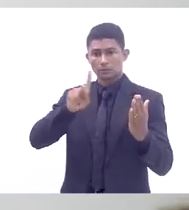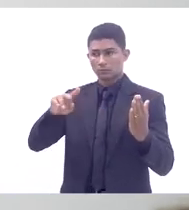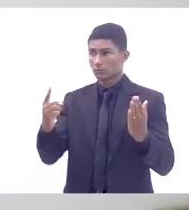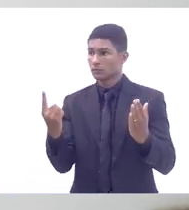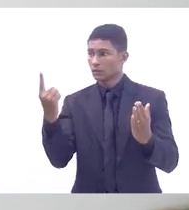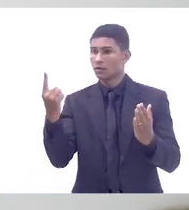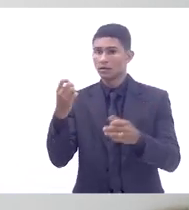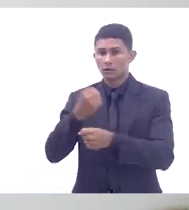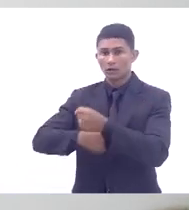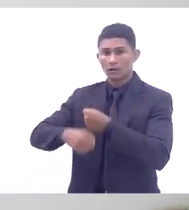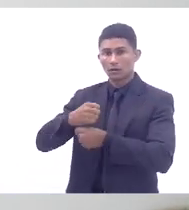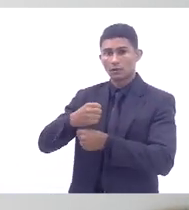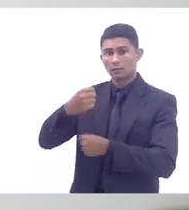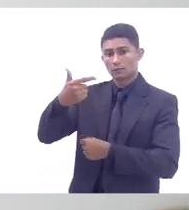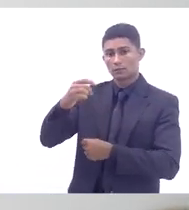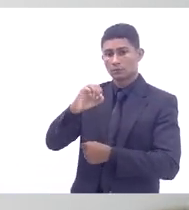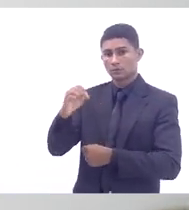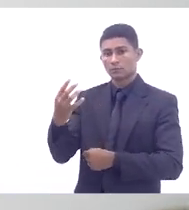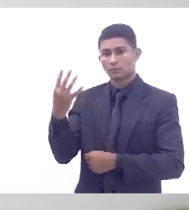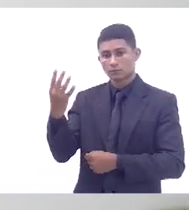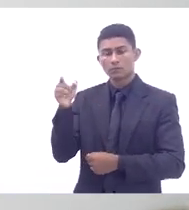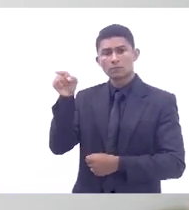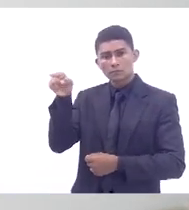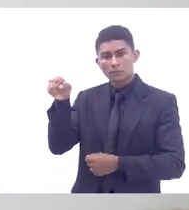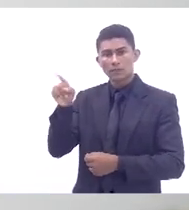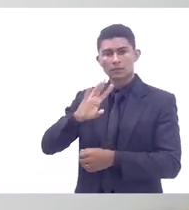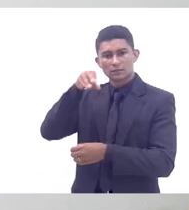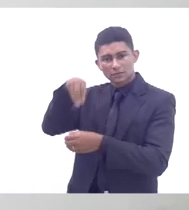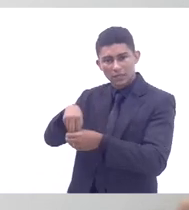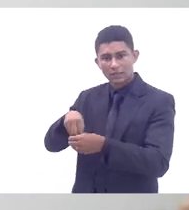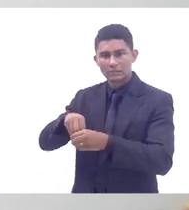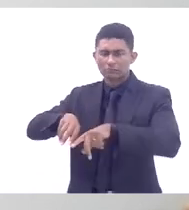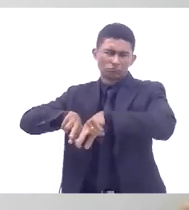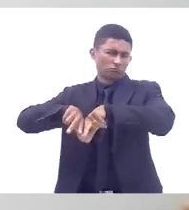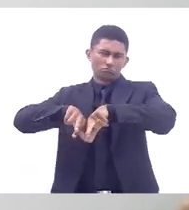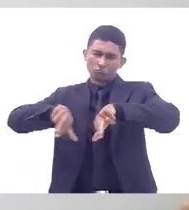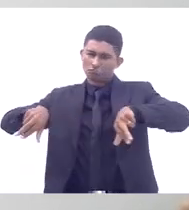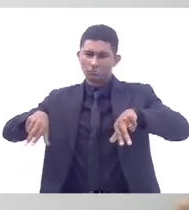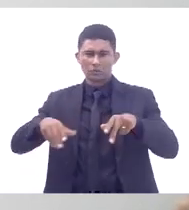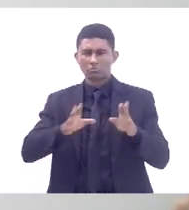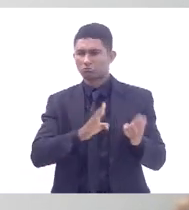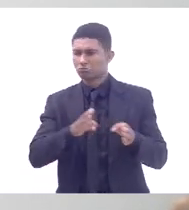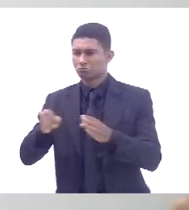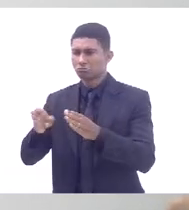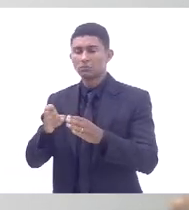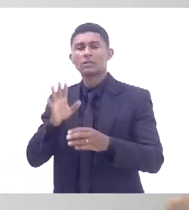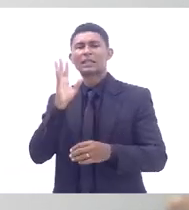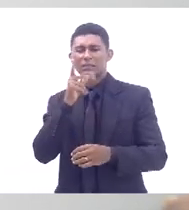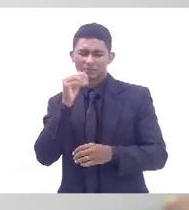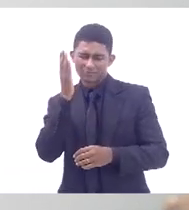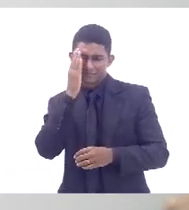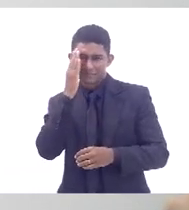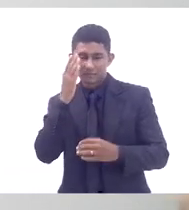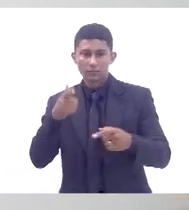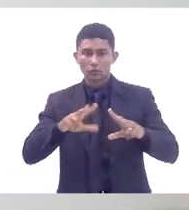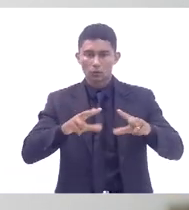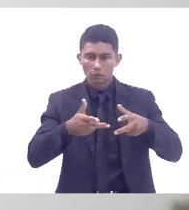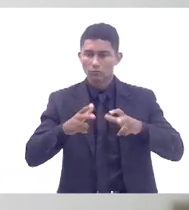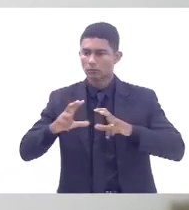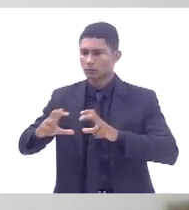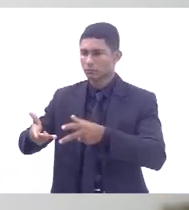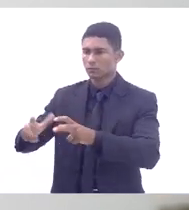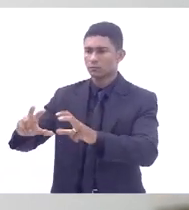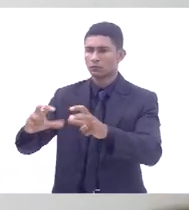enquadramento 1/2004 os processos internos que são também demorados nas comissões internas consuni